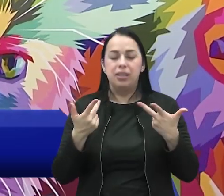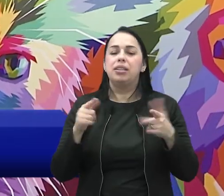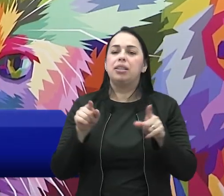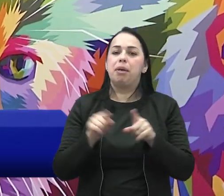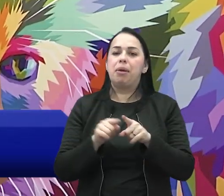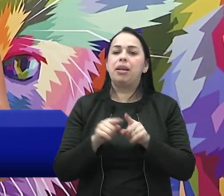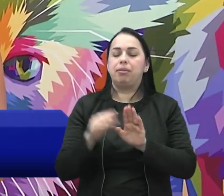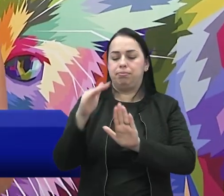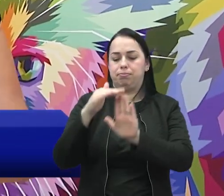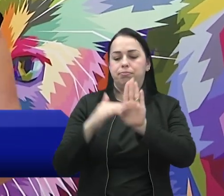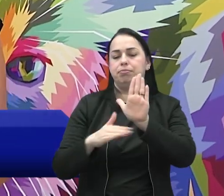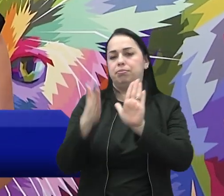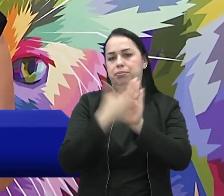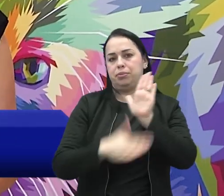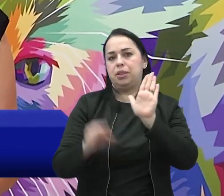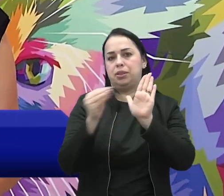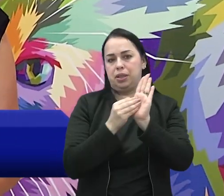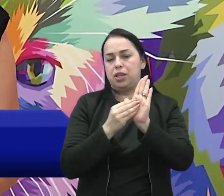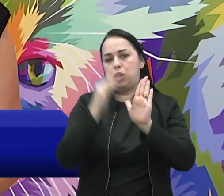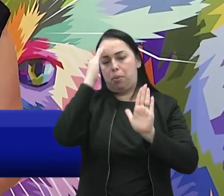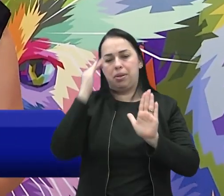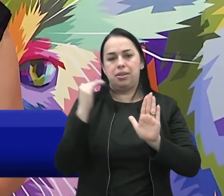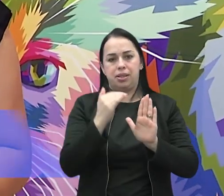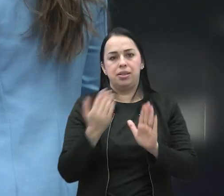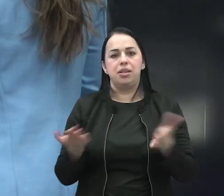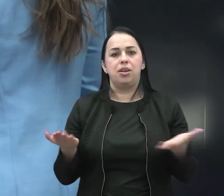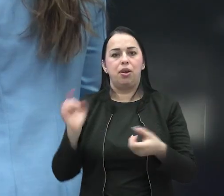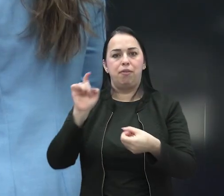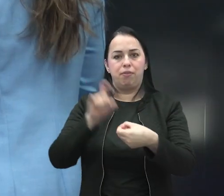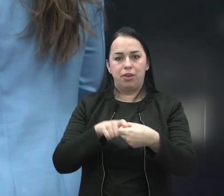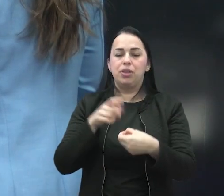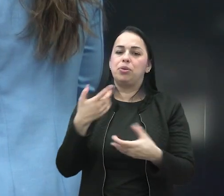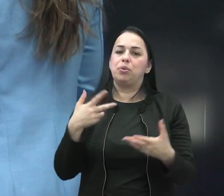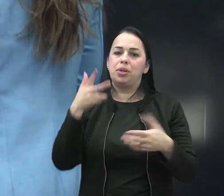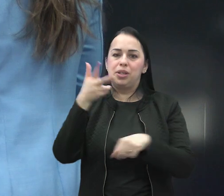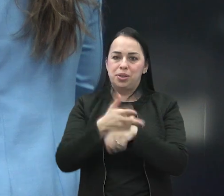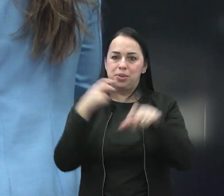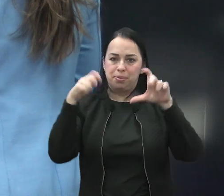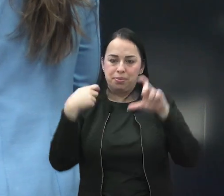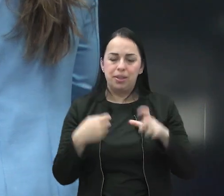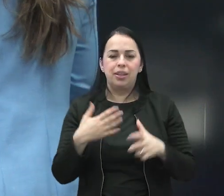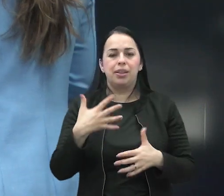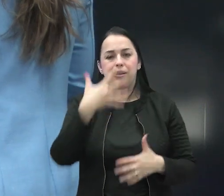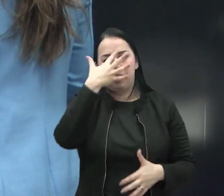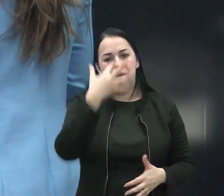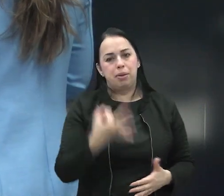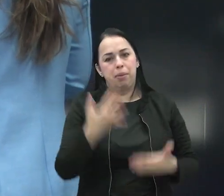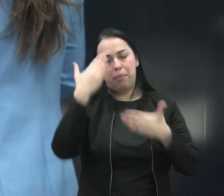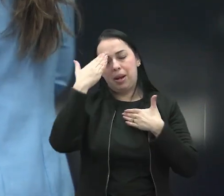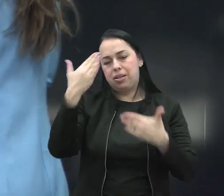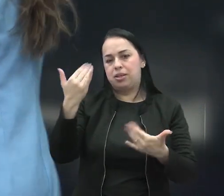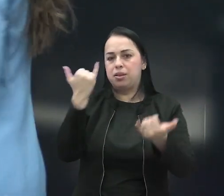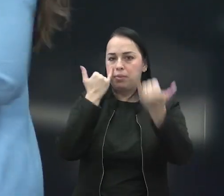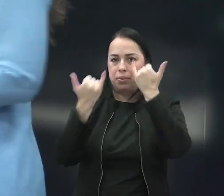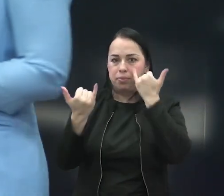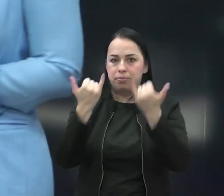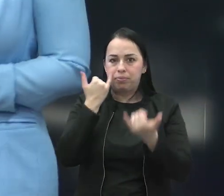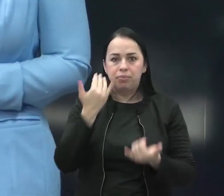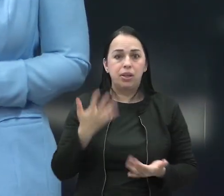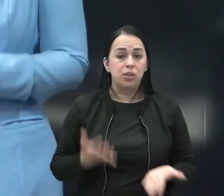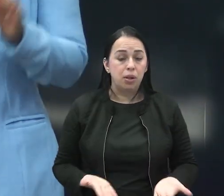ficar atento ao calendário e seguir tudo certinho. Eu volto com você no estúdio. Tá certo, Ana. Muito obrigada, viu,